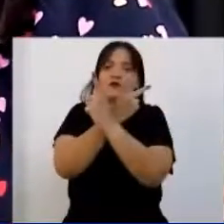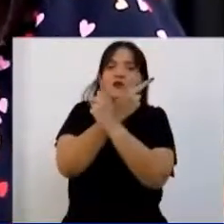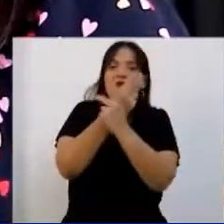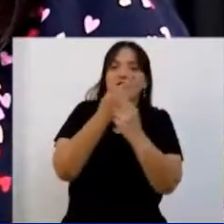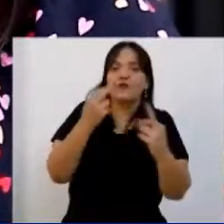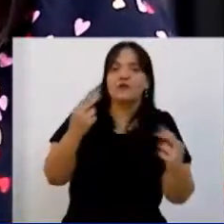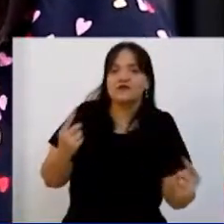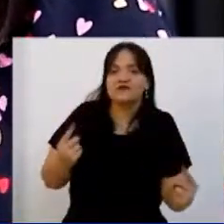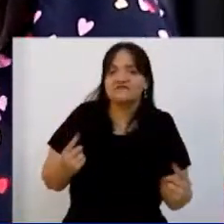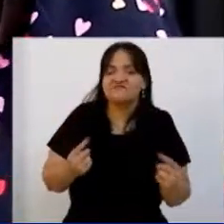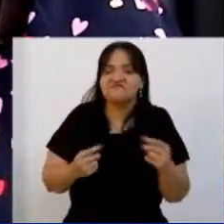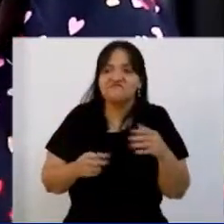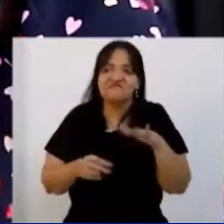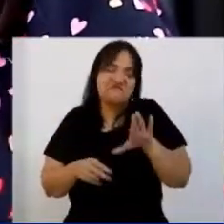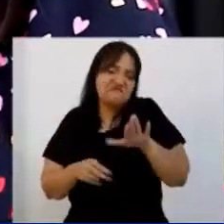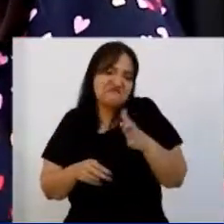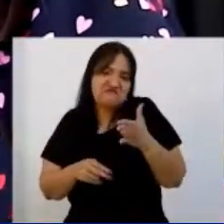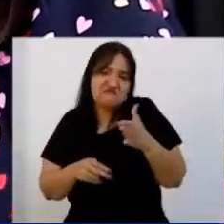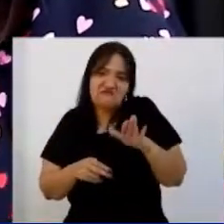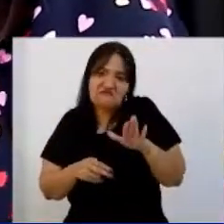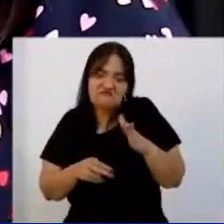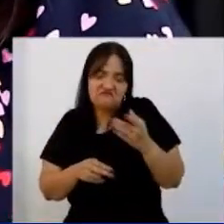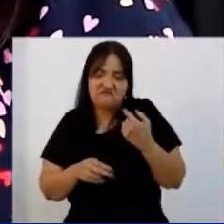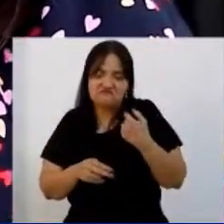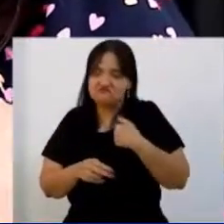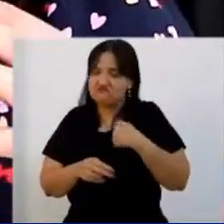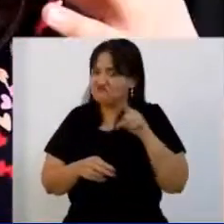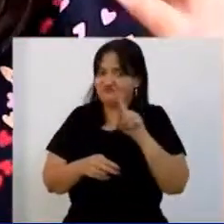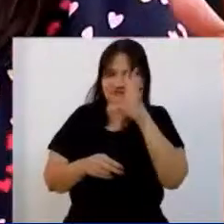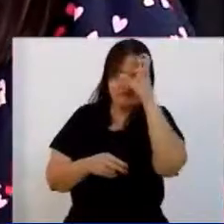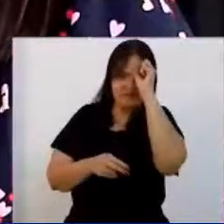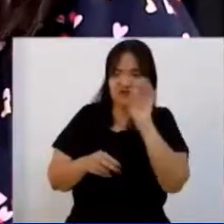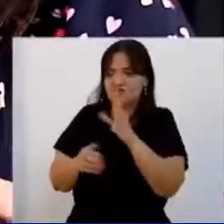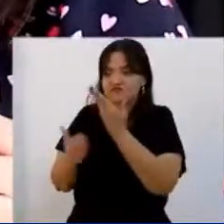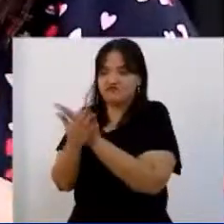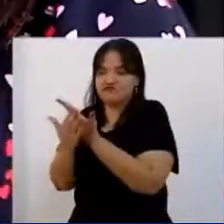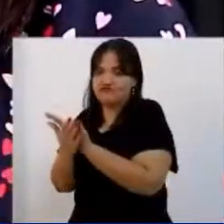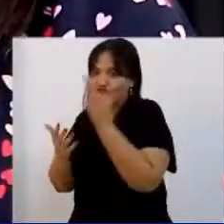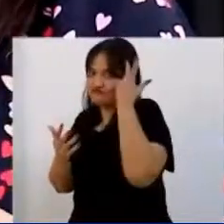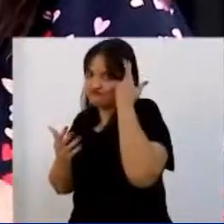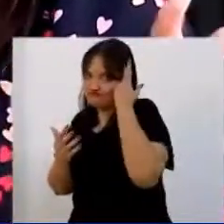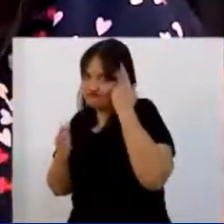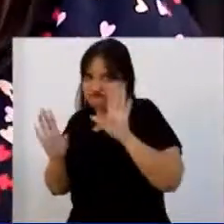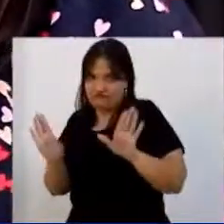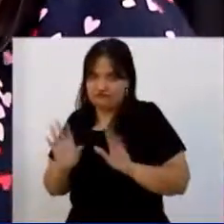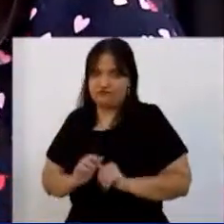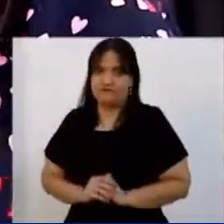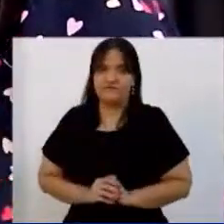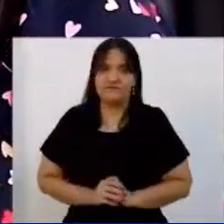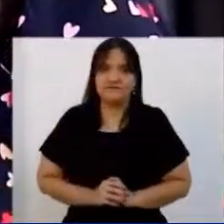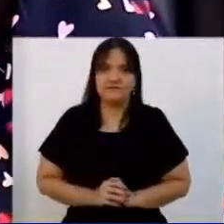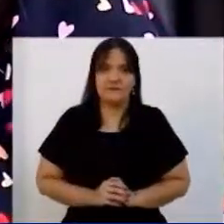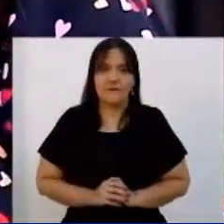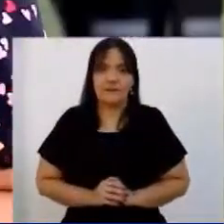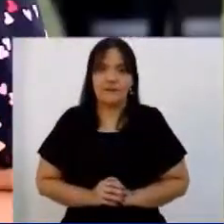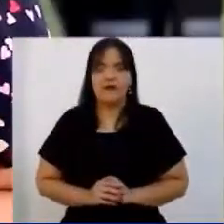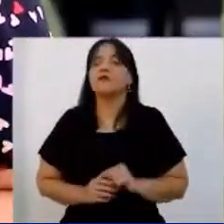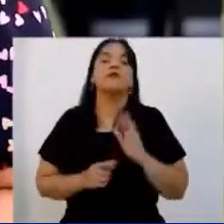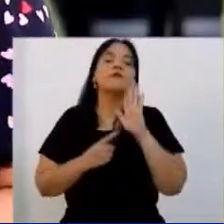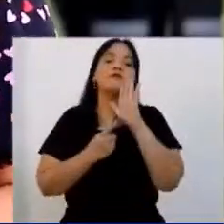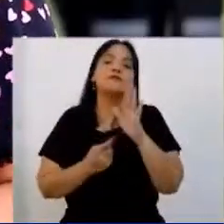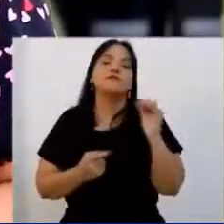aprender coisas que muito provavelmente, estando só em sala de aula, nem de longe eu